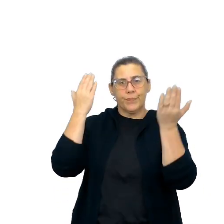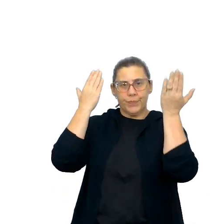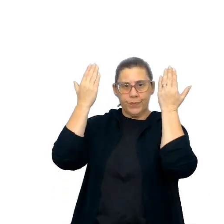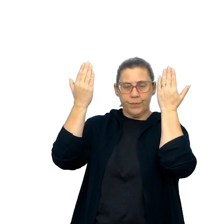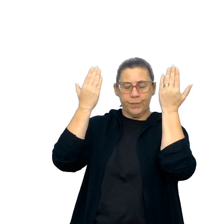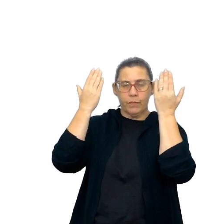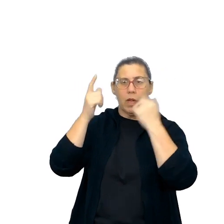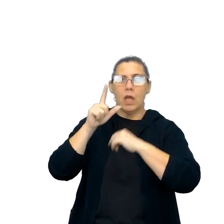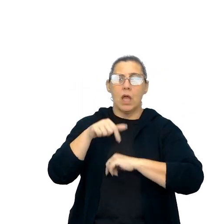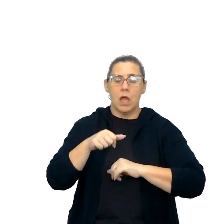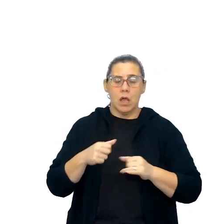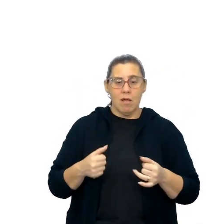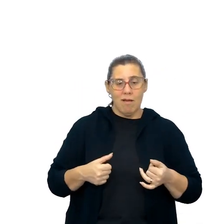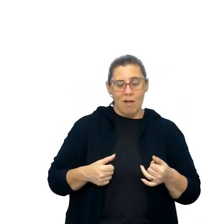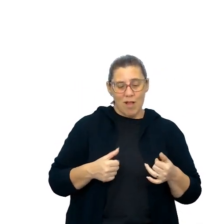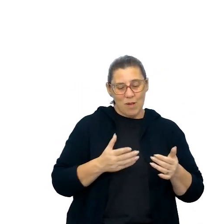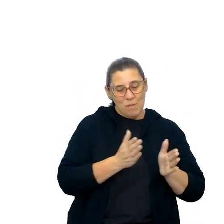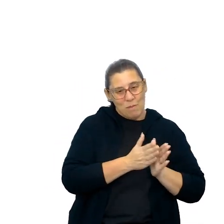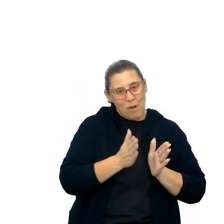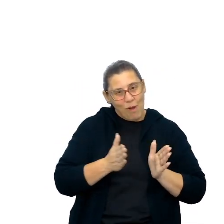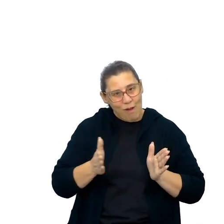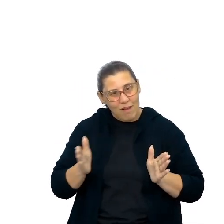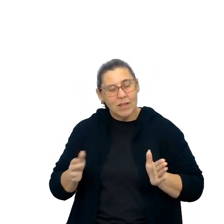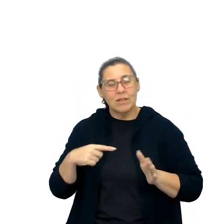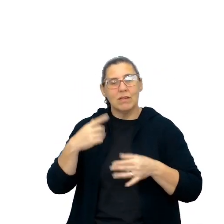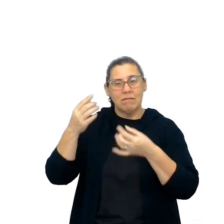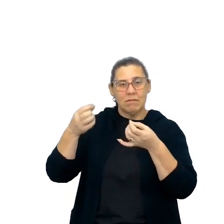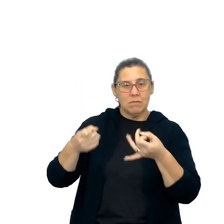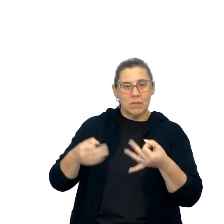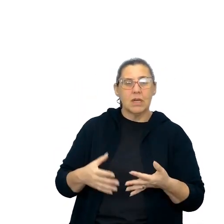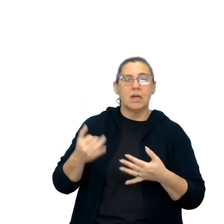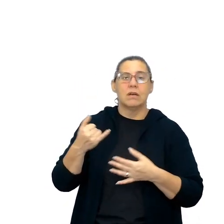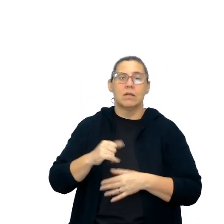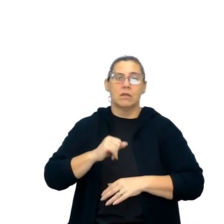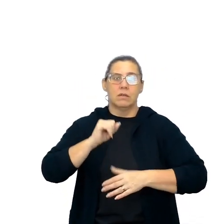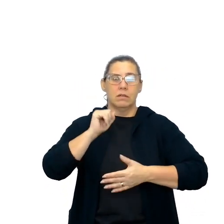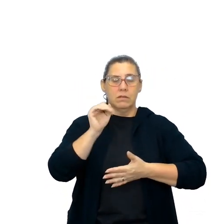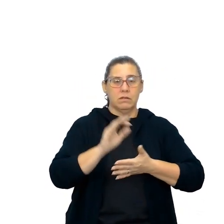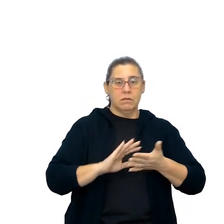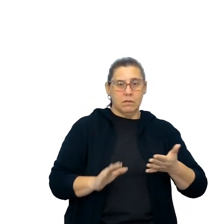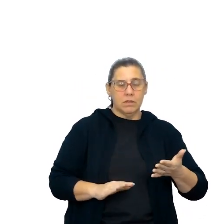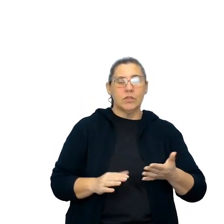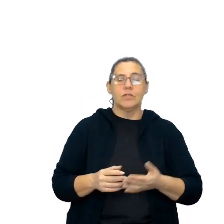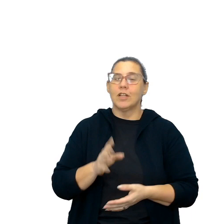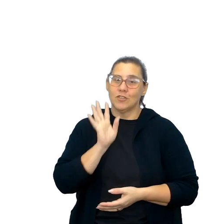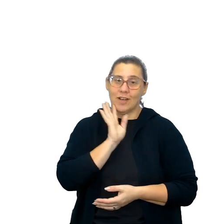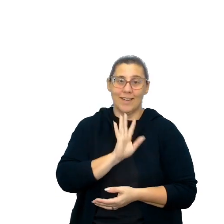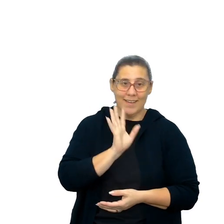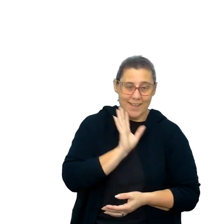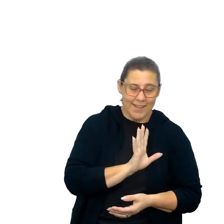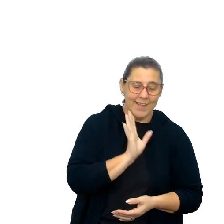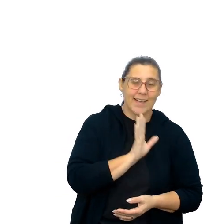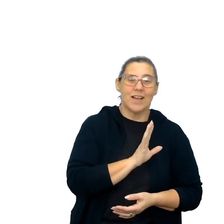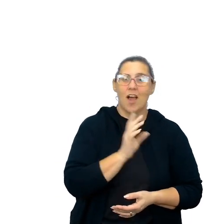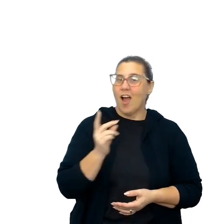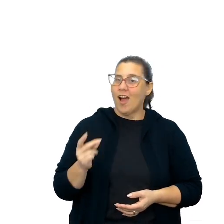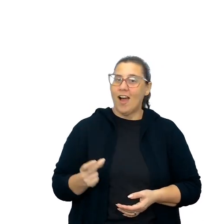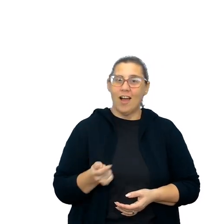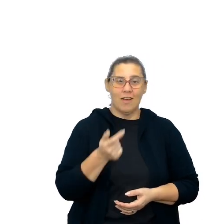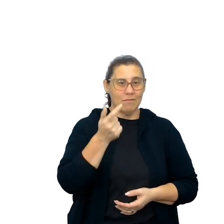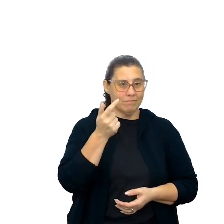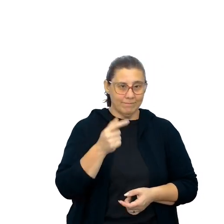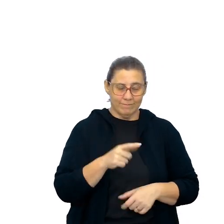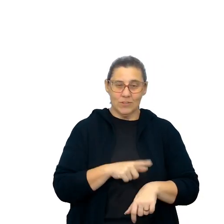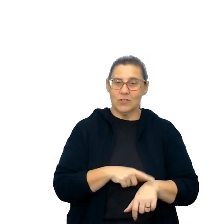psicológico, é aquele processo em que nós sempre falamos que quando uma atividade está prazerosa, ela passa muito